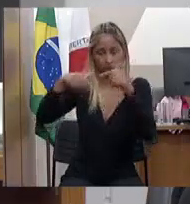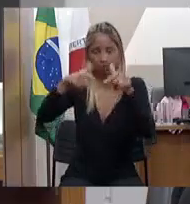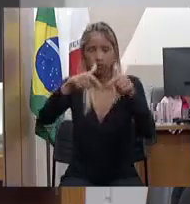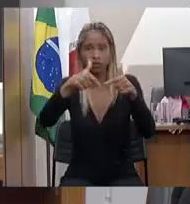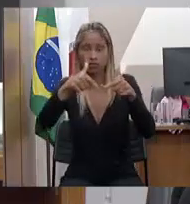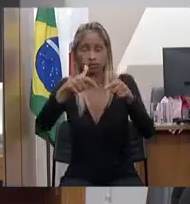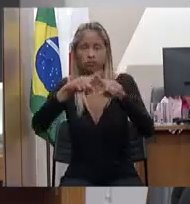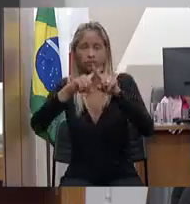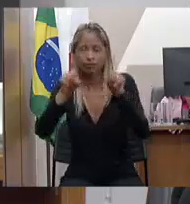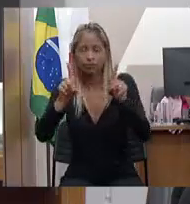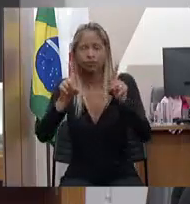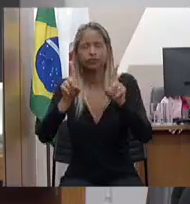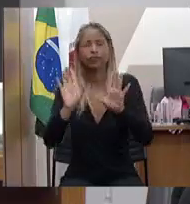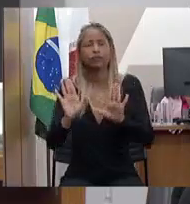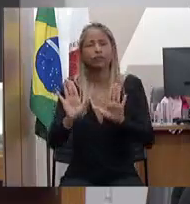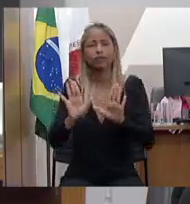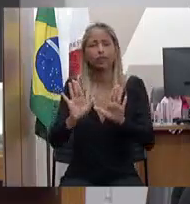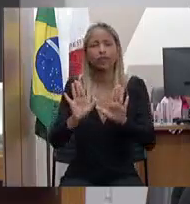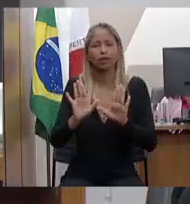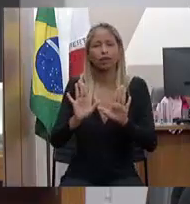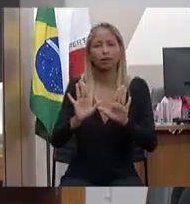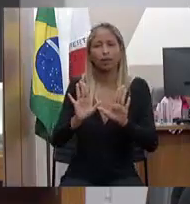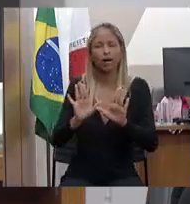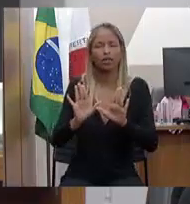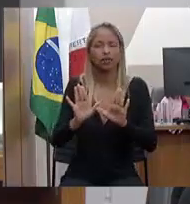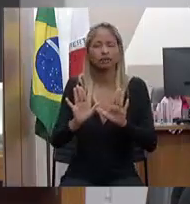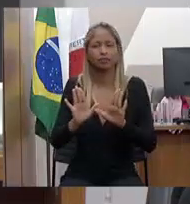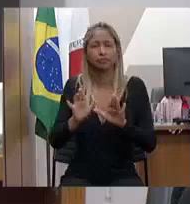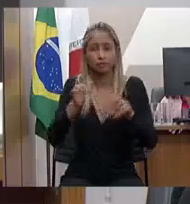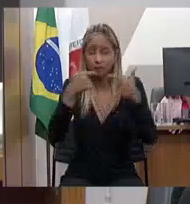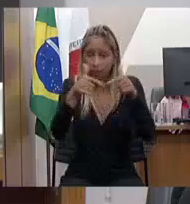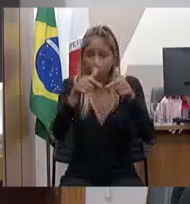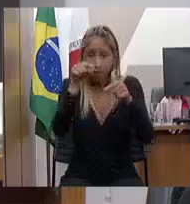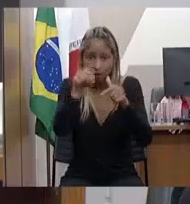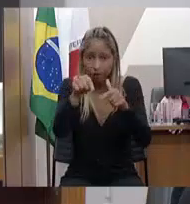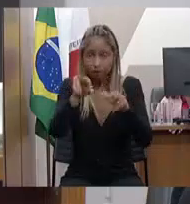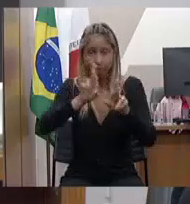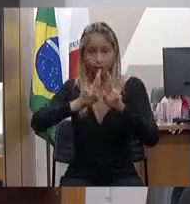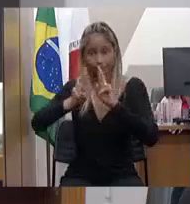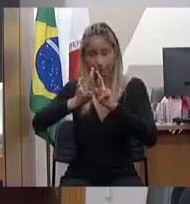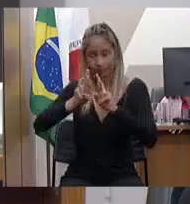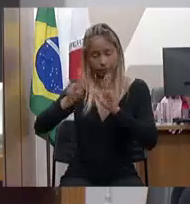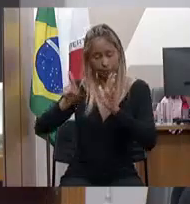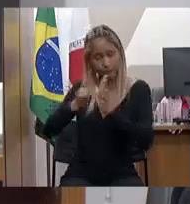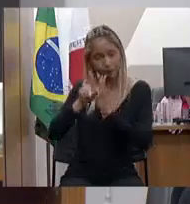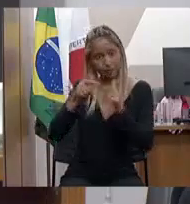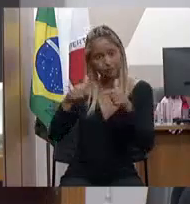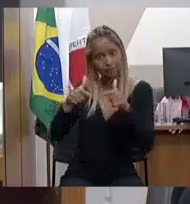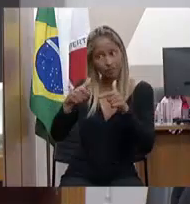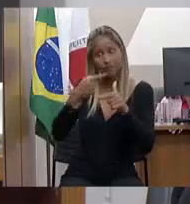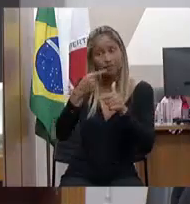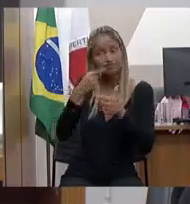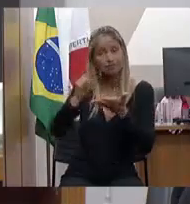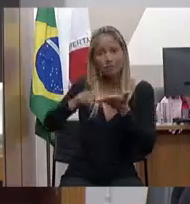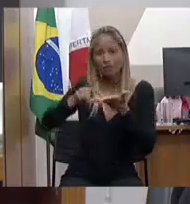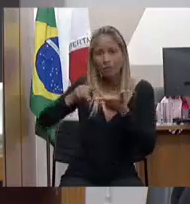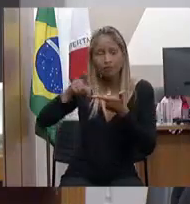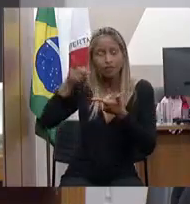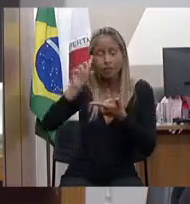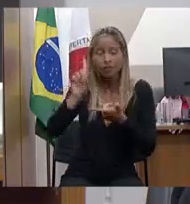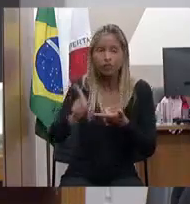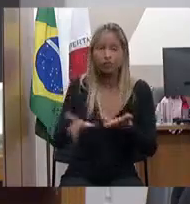mas o epicentro vamos assim dizer é o trabalho são as relações de trabalho que são citadas aqui o tempo todo